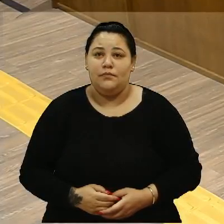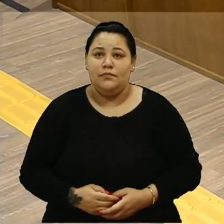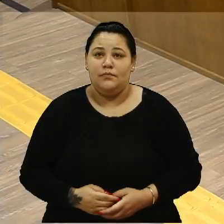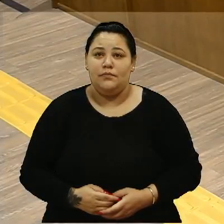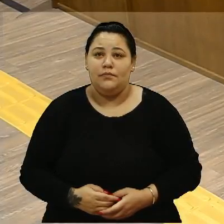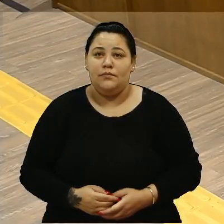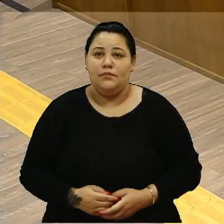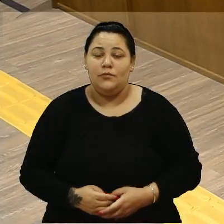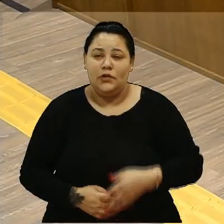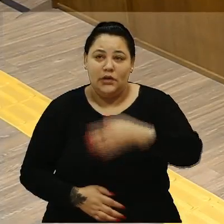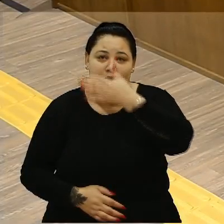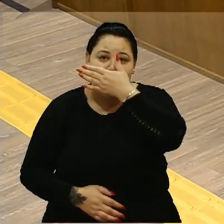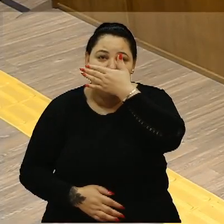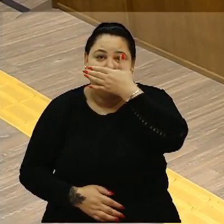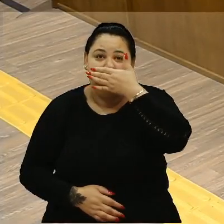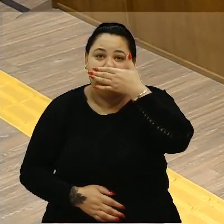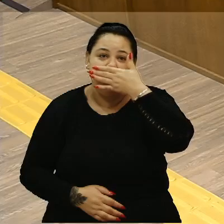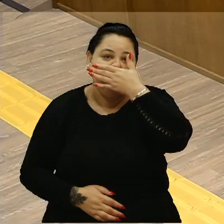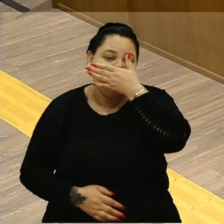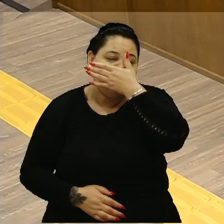Peço a palavra, senhor presidente.